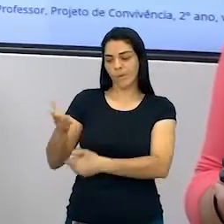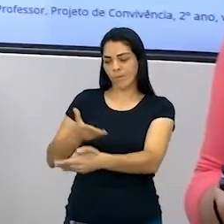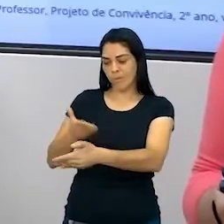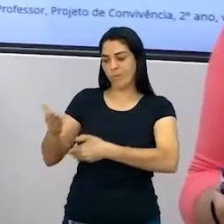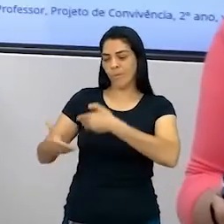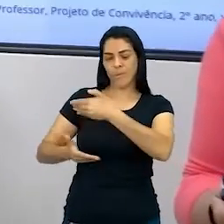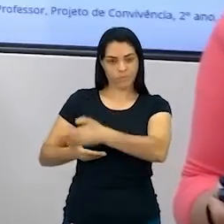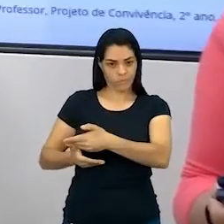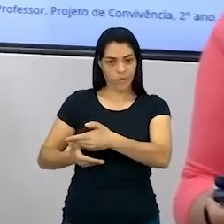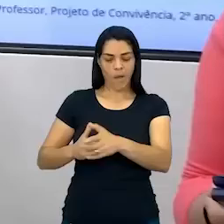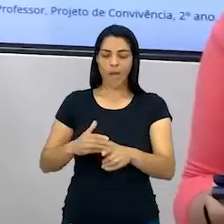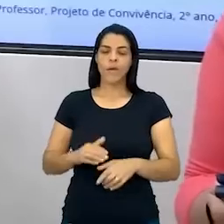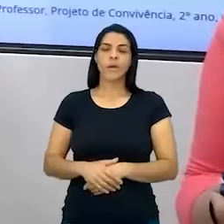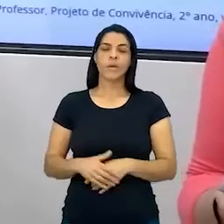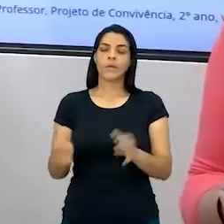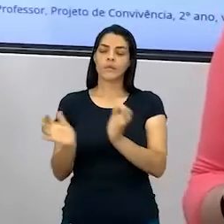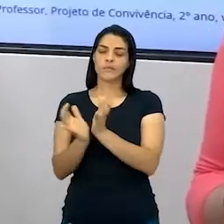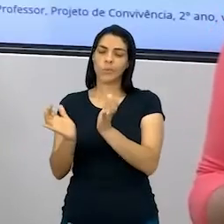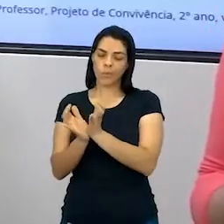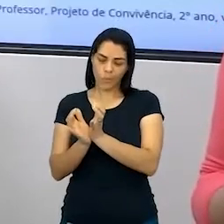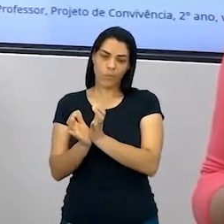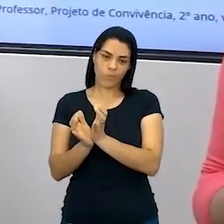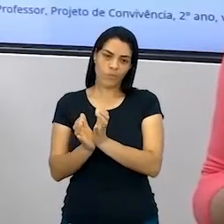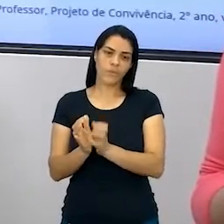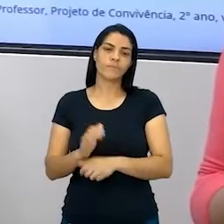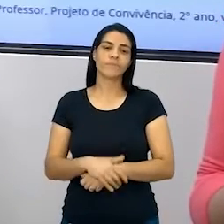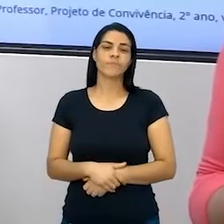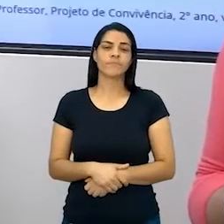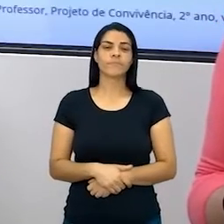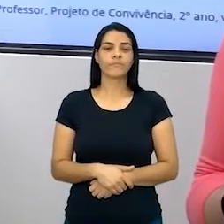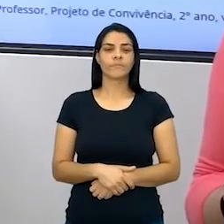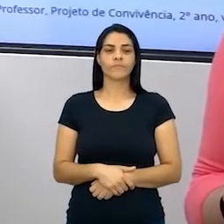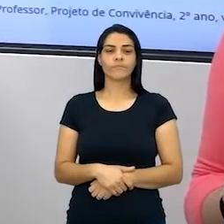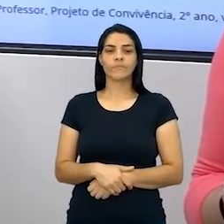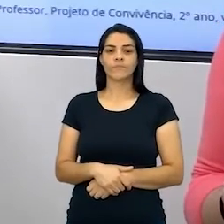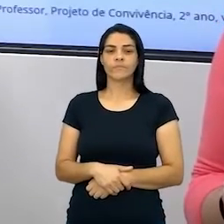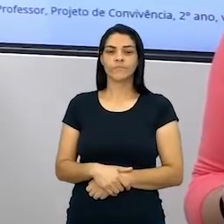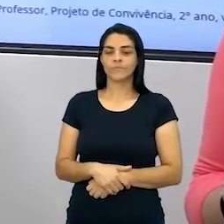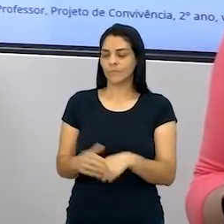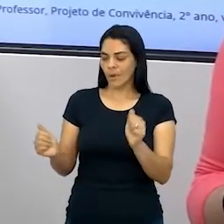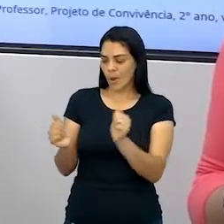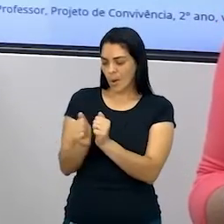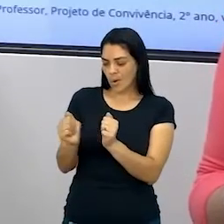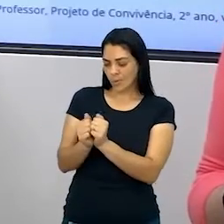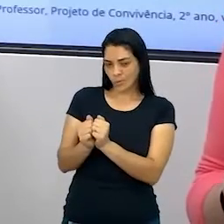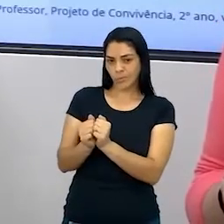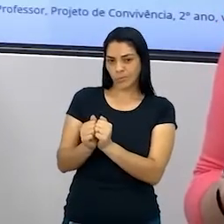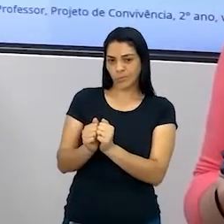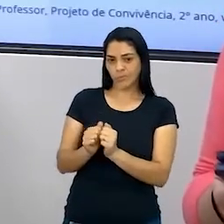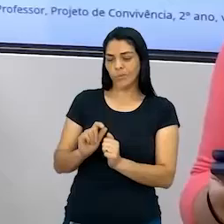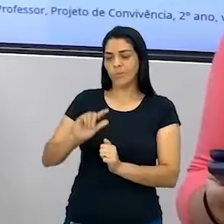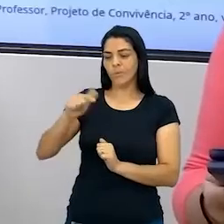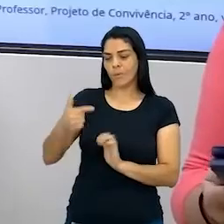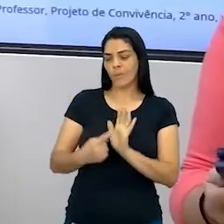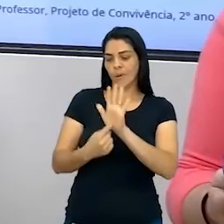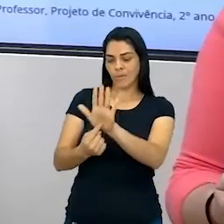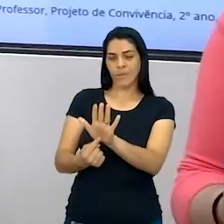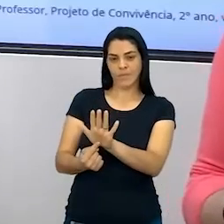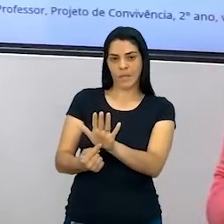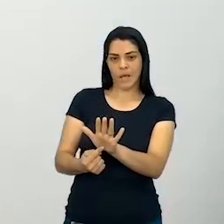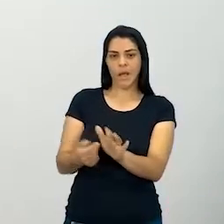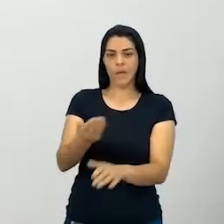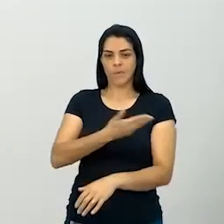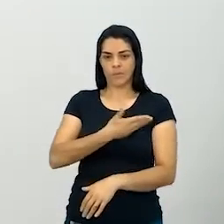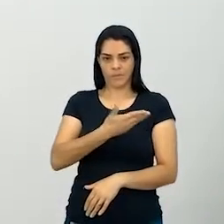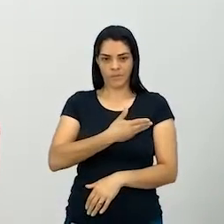dupla e continuando o trabalho que eles já estavam fazendo tão bem aí para depois apresentar para os seus colegas. Exatamente.